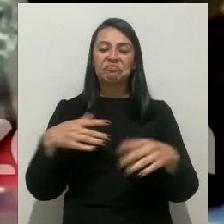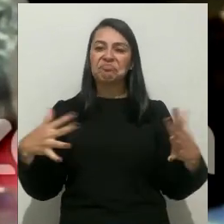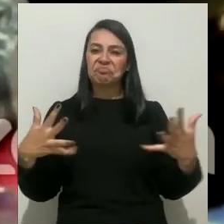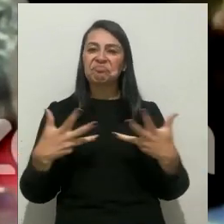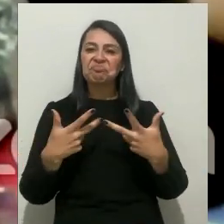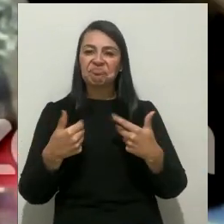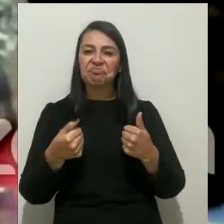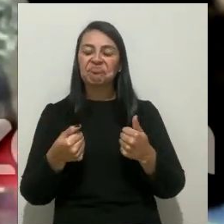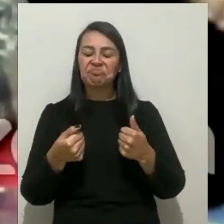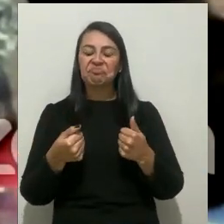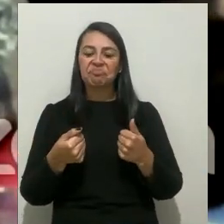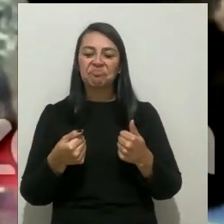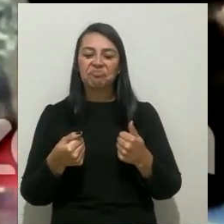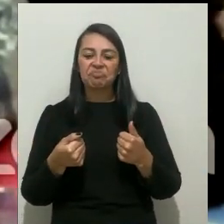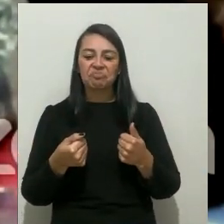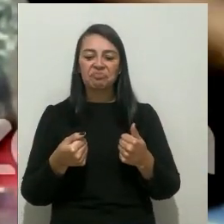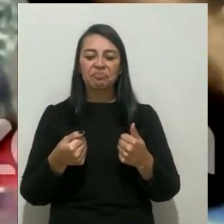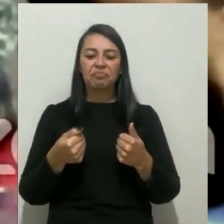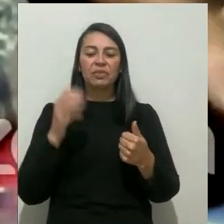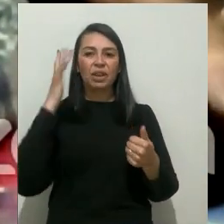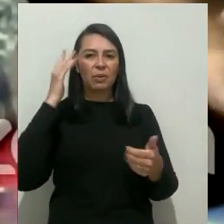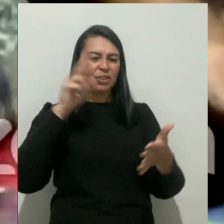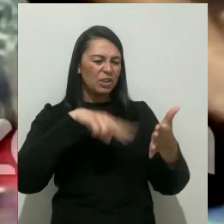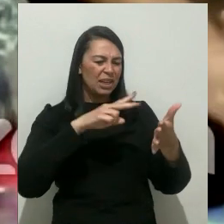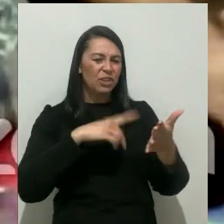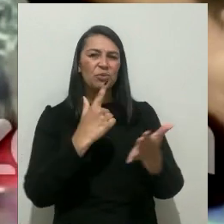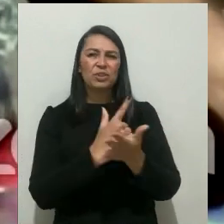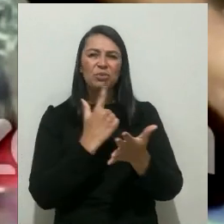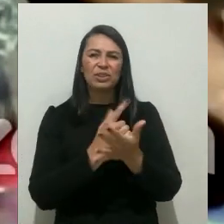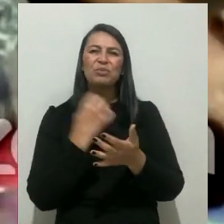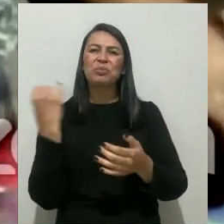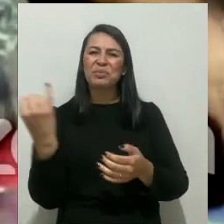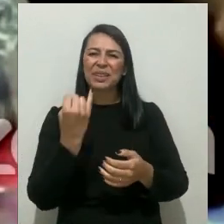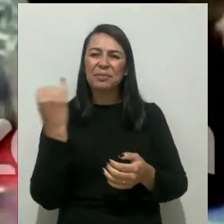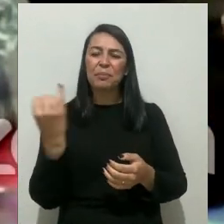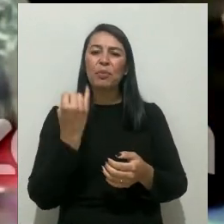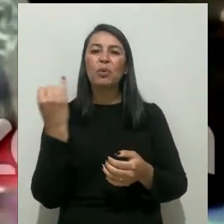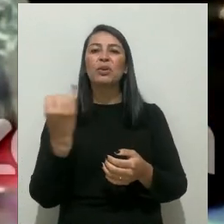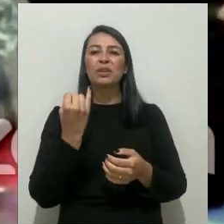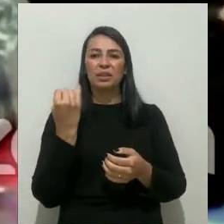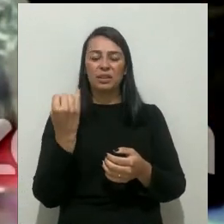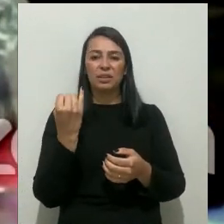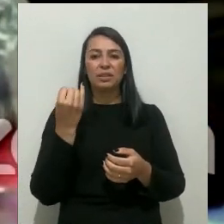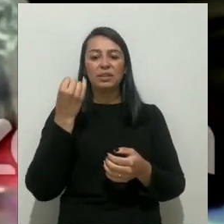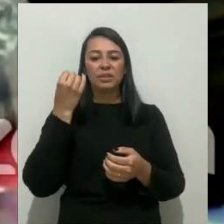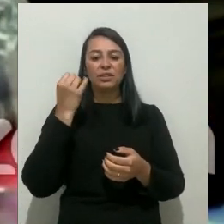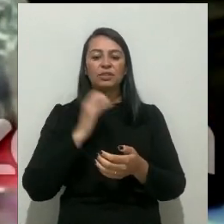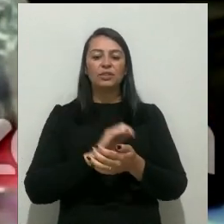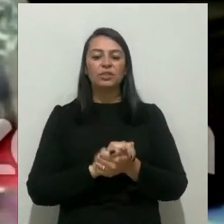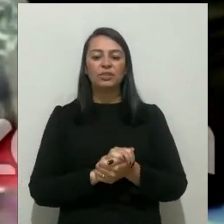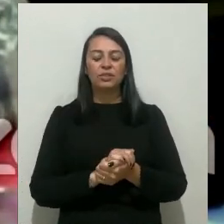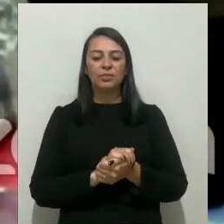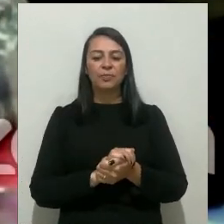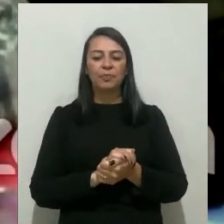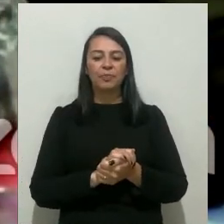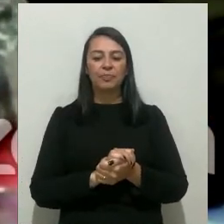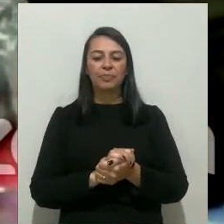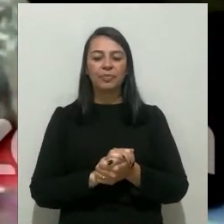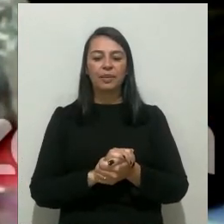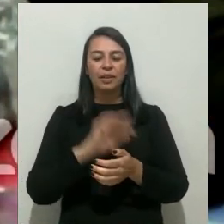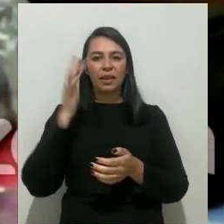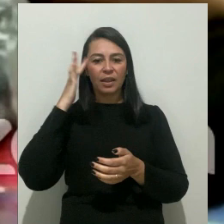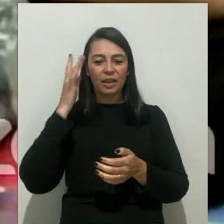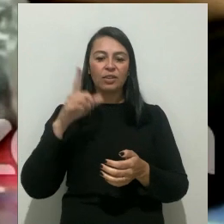incrível. Isso aí, realmente, eu acho que essa leitura aqui ela é fundamental. Eu acho que para a família, acho que se consagra aqui